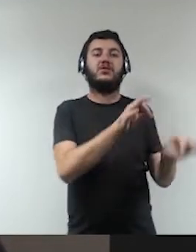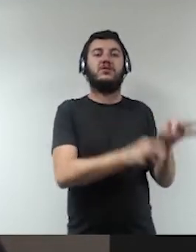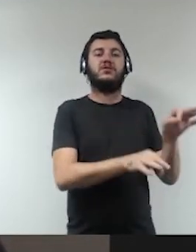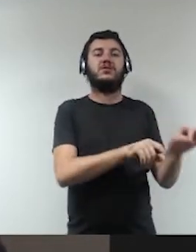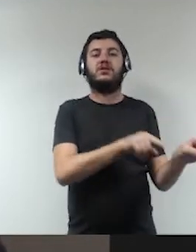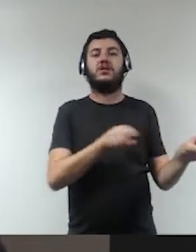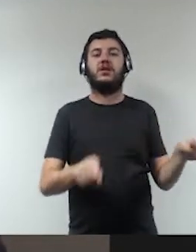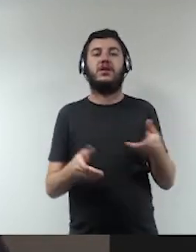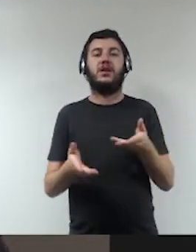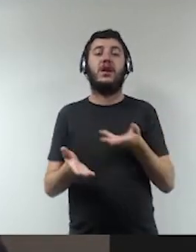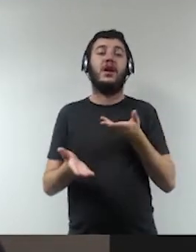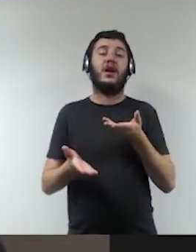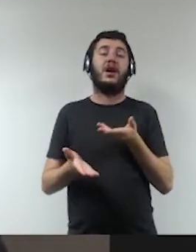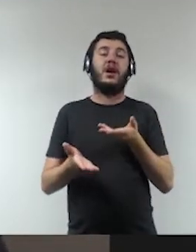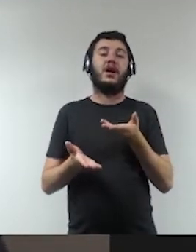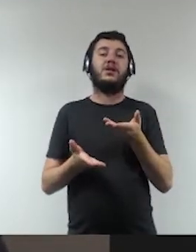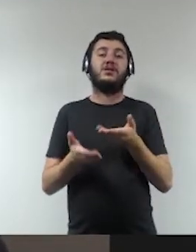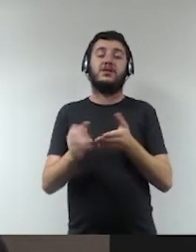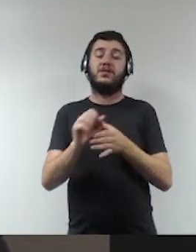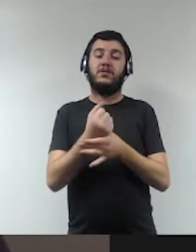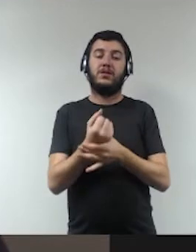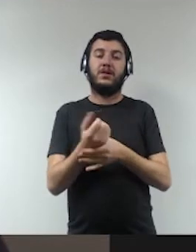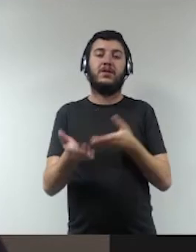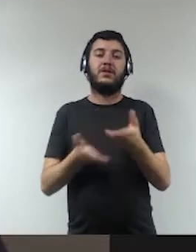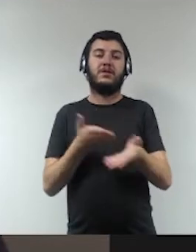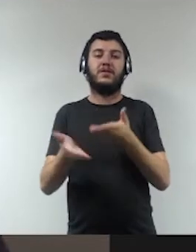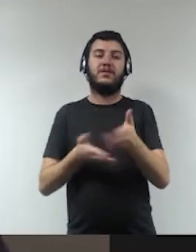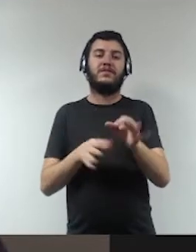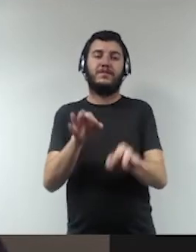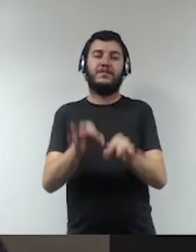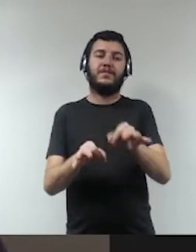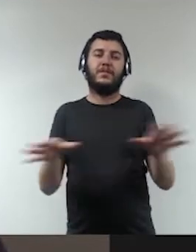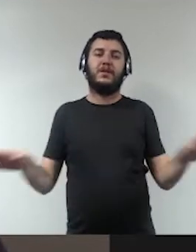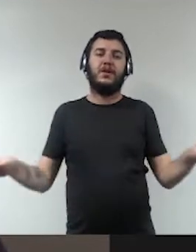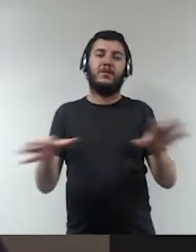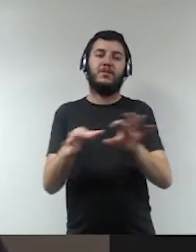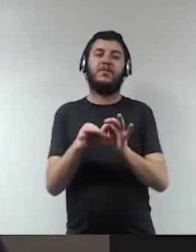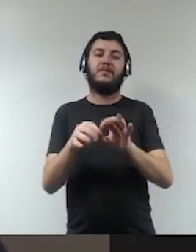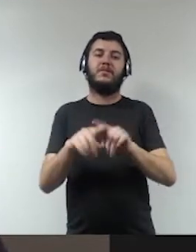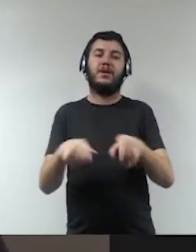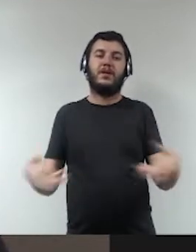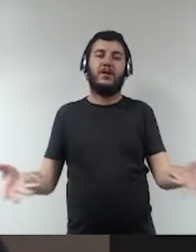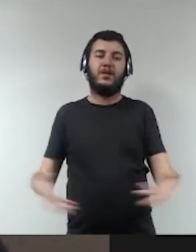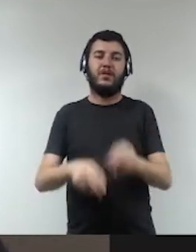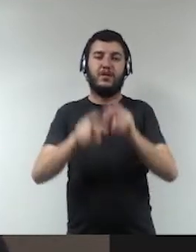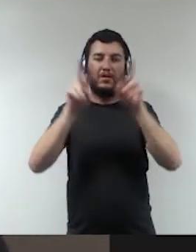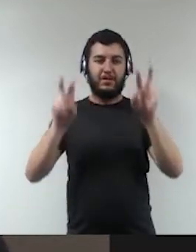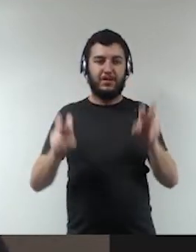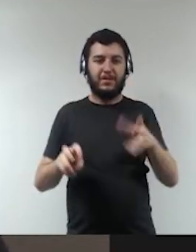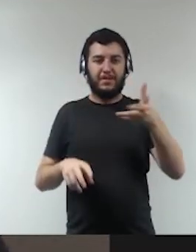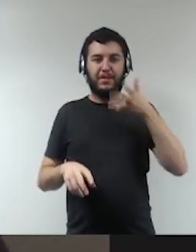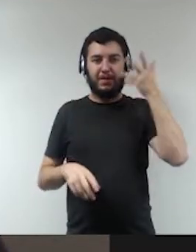da segurança jurídica. Portanto, no que concerne, que é o tema da presente palestra, ao